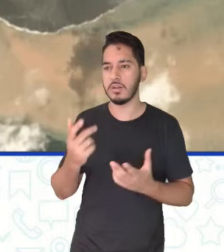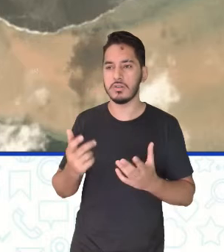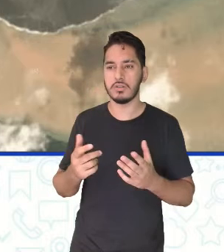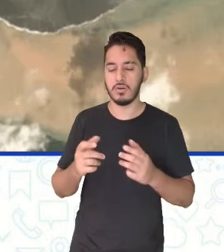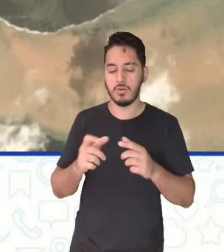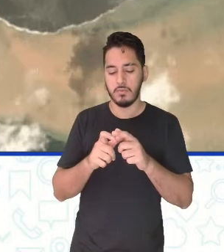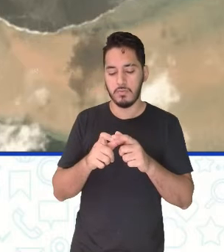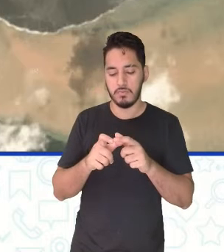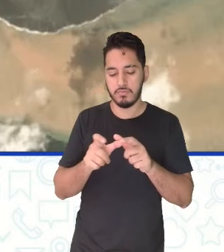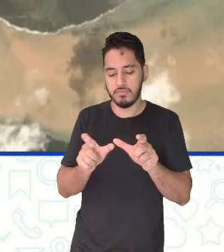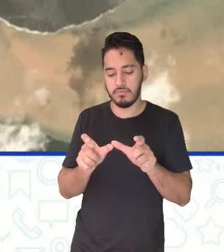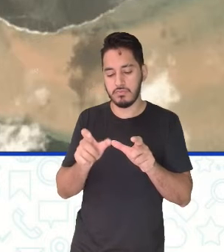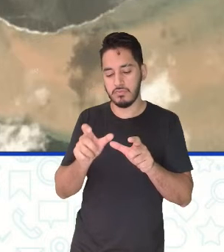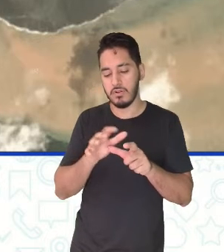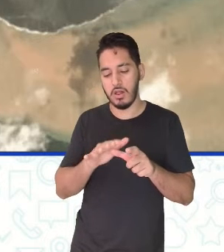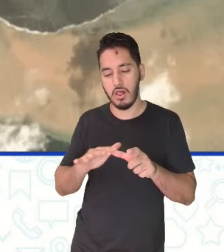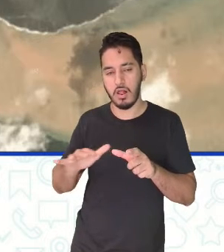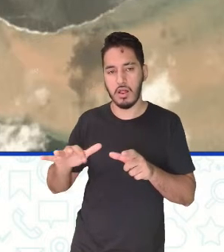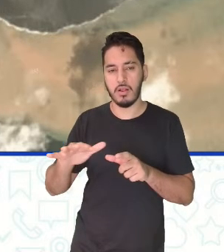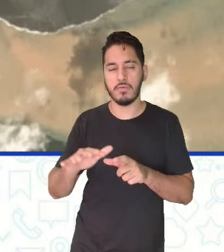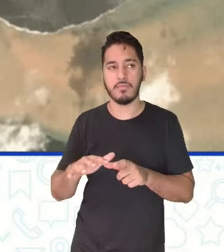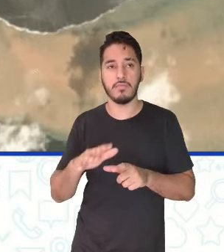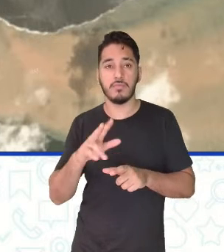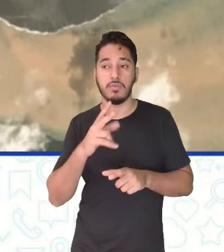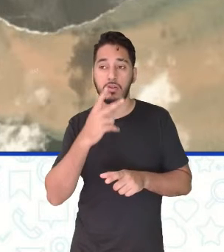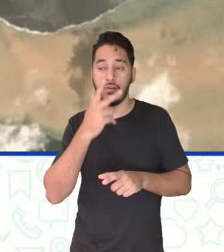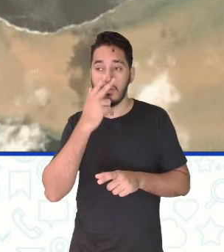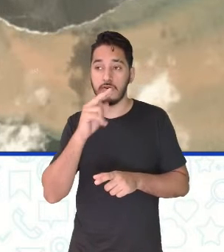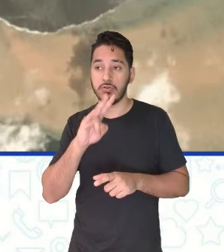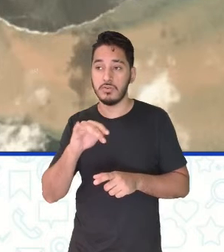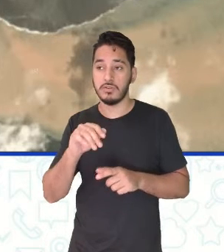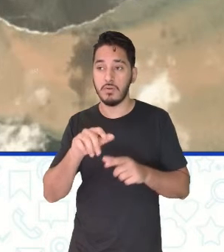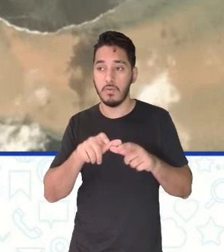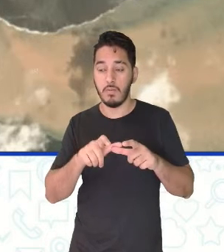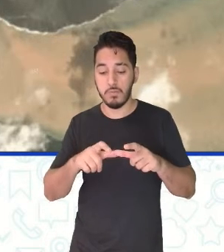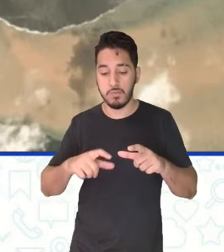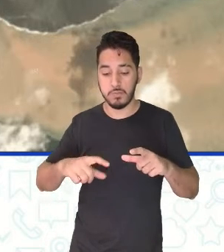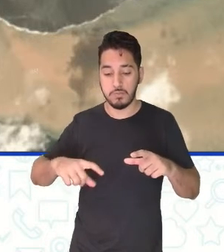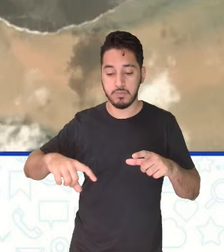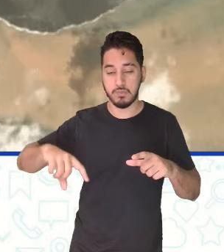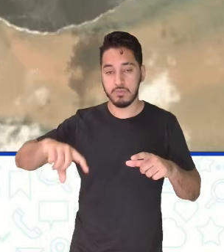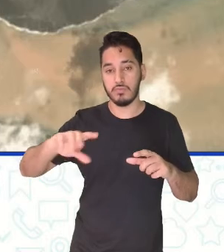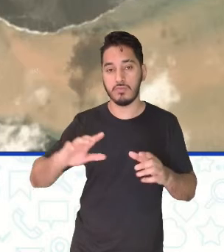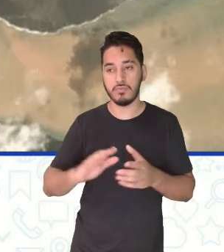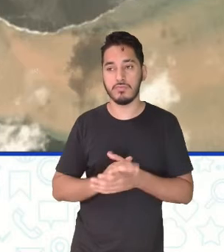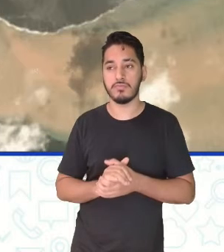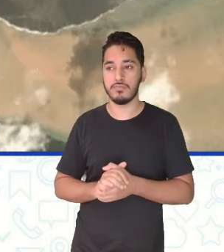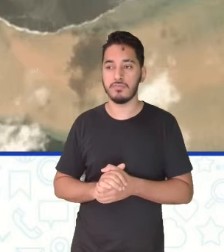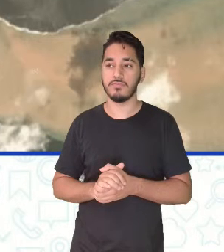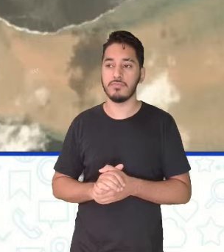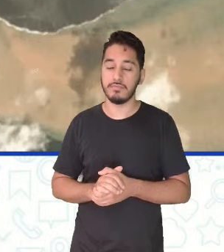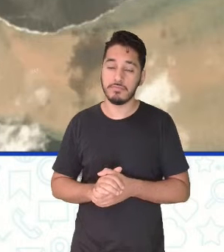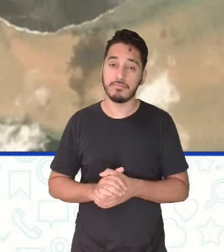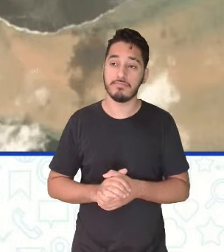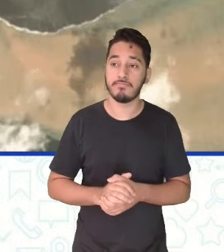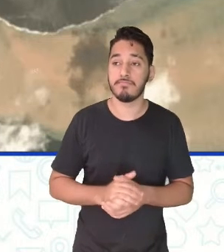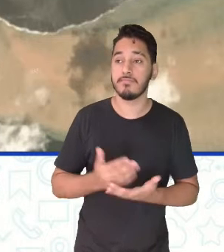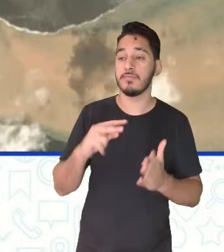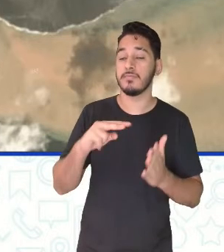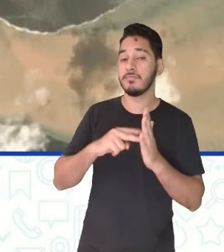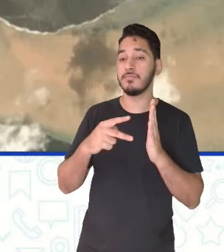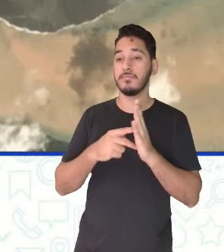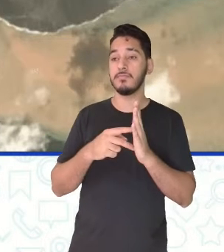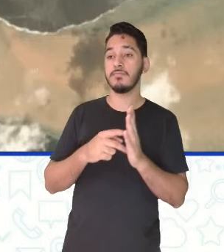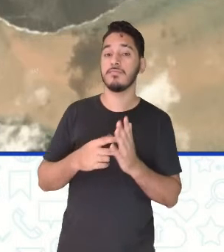fenda, uma cratera. Tá vendo lá, professor? Provavelmente vai virar um atol. Né? Tá ligado? Aquele atolzinho coralígeno. Então, ou seja,